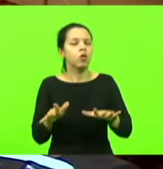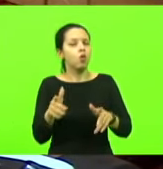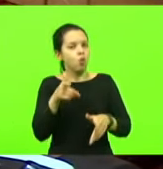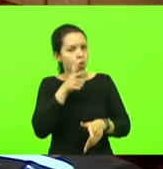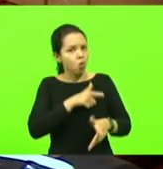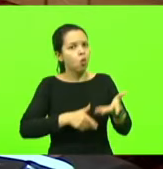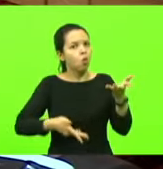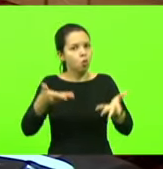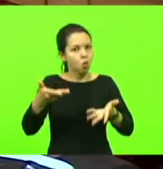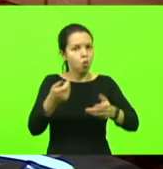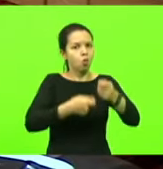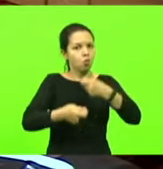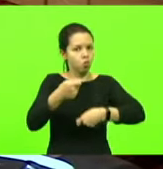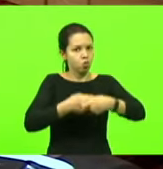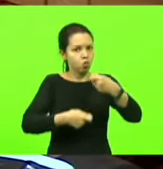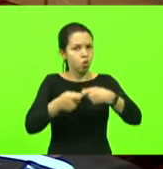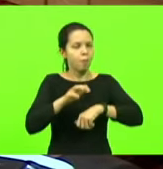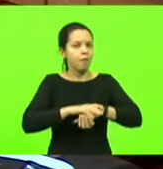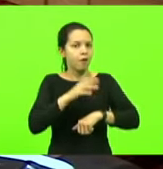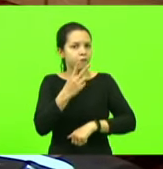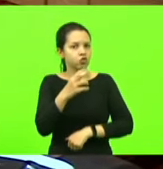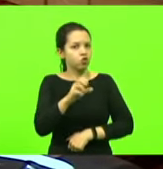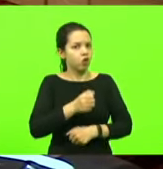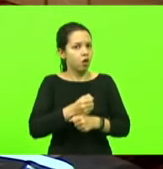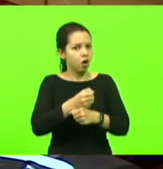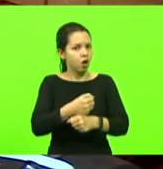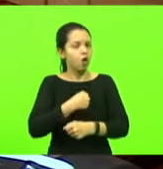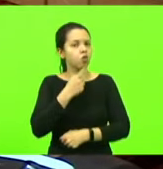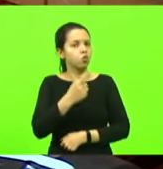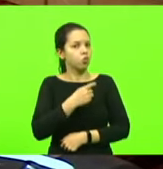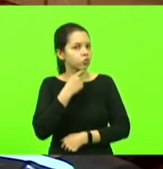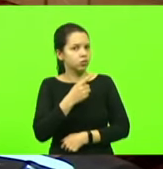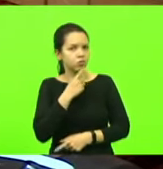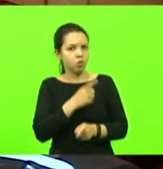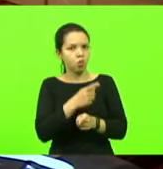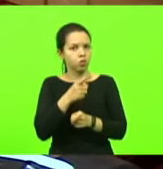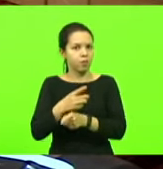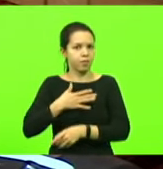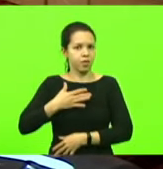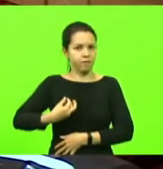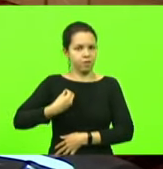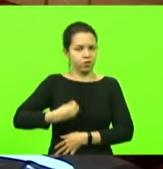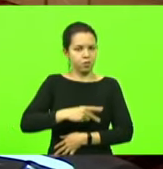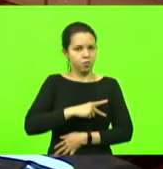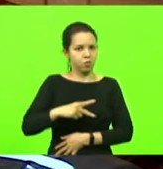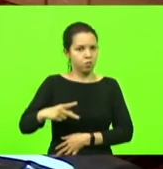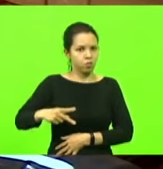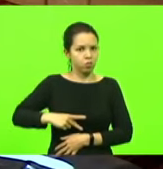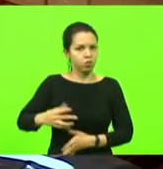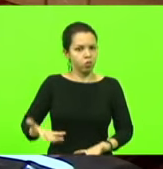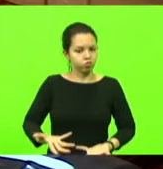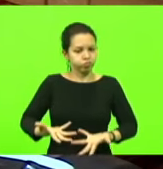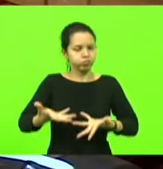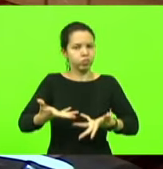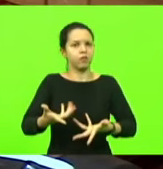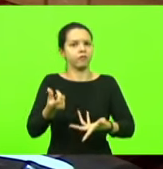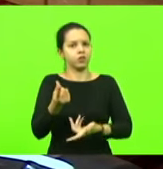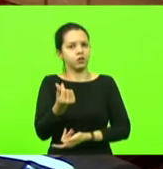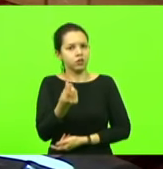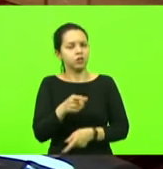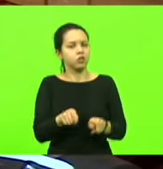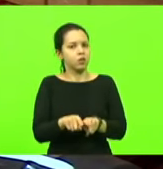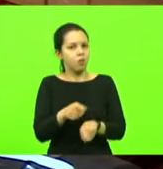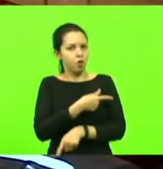economicamente. Em mais de 20 anos, eu não havia ainda encontrado na minha vida pública tanta pujança financeira e um governo